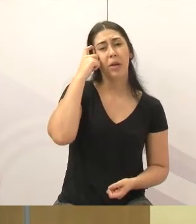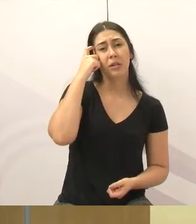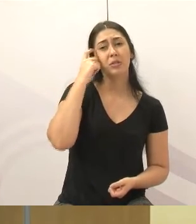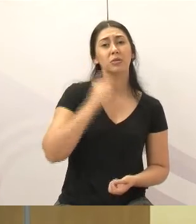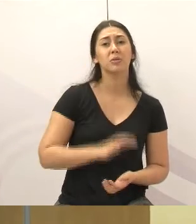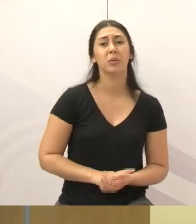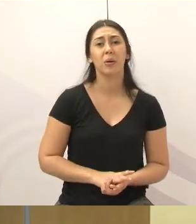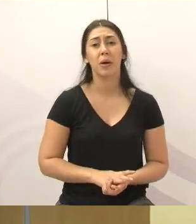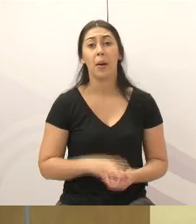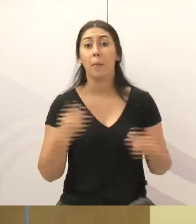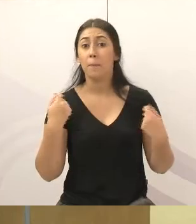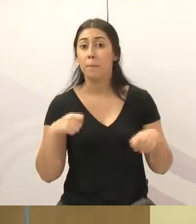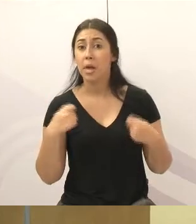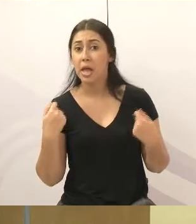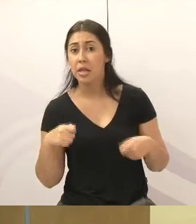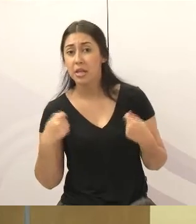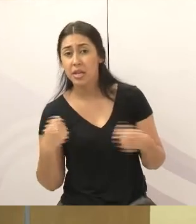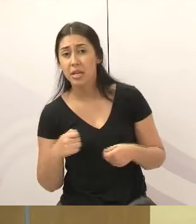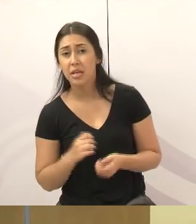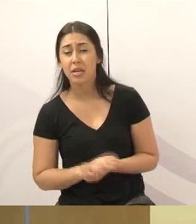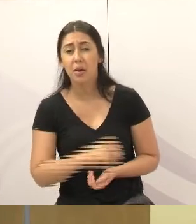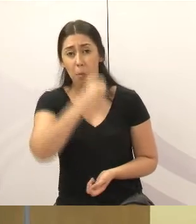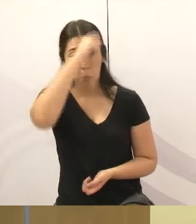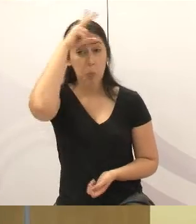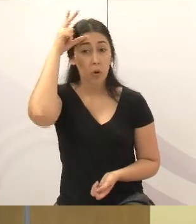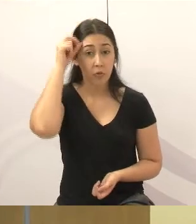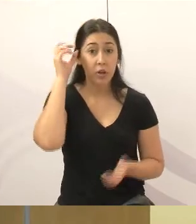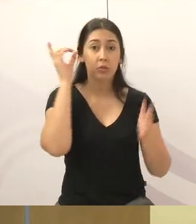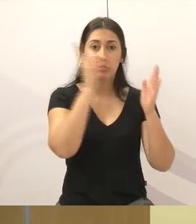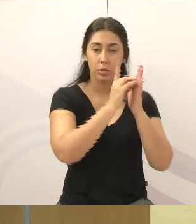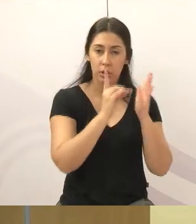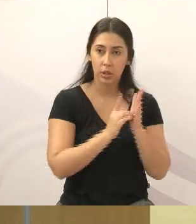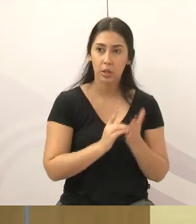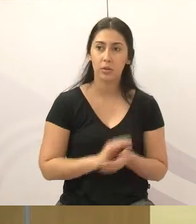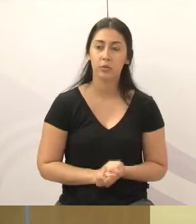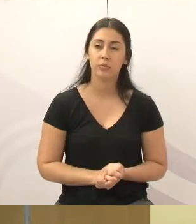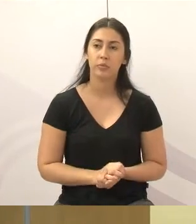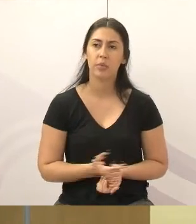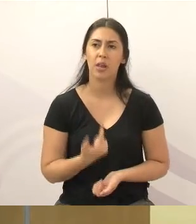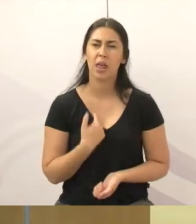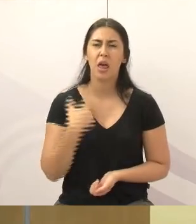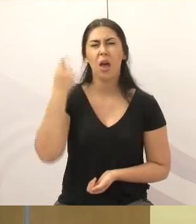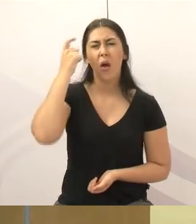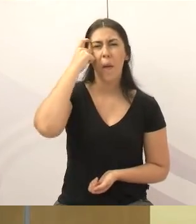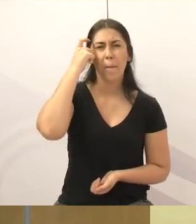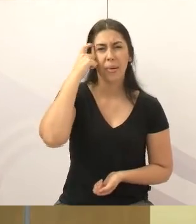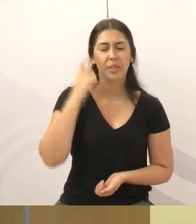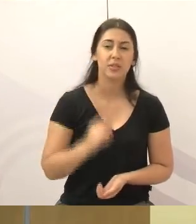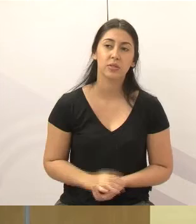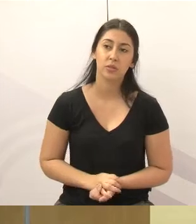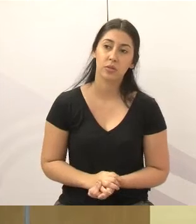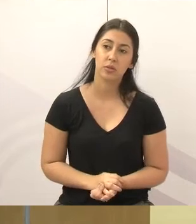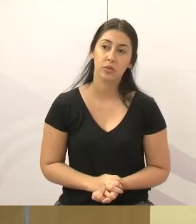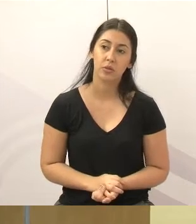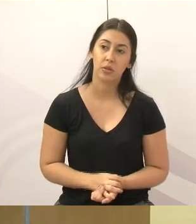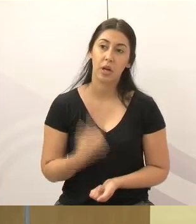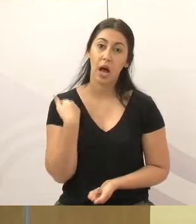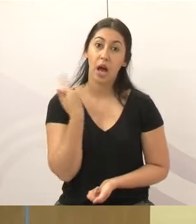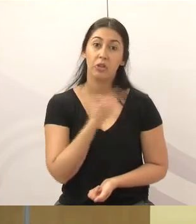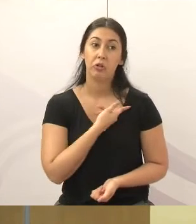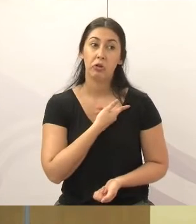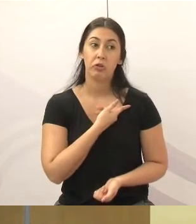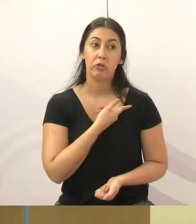prefeito, e não vir para essa casa, eu não classifico como a gente estivesse eximindo do problema, não,